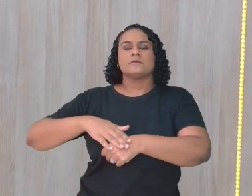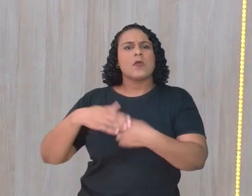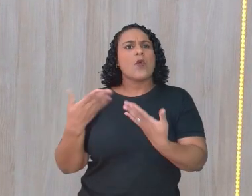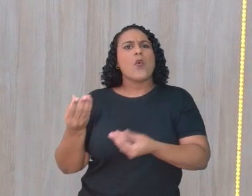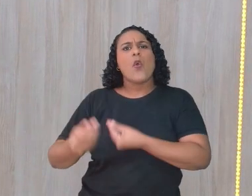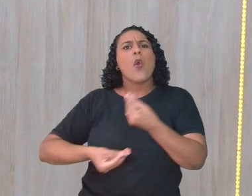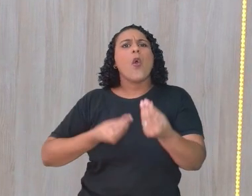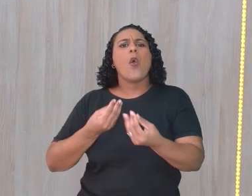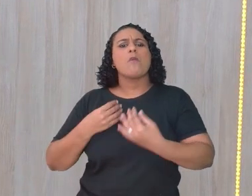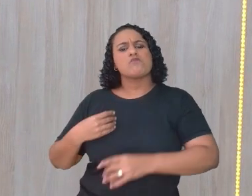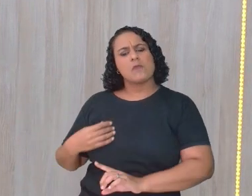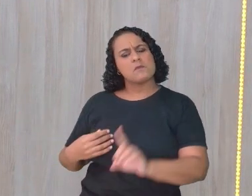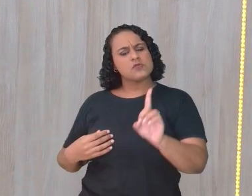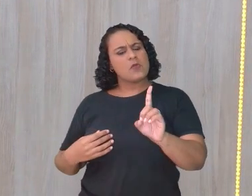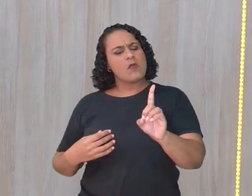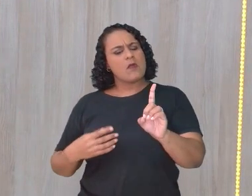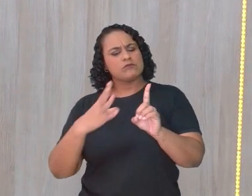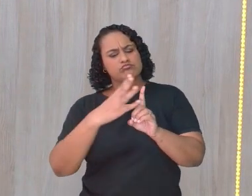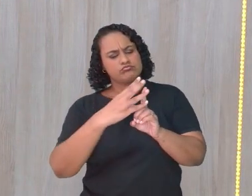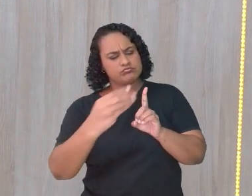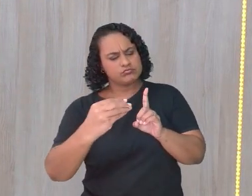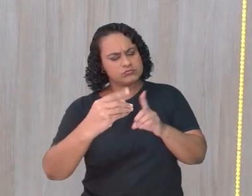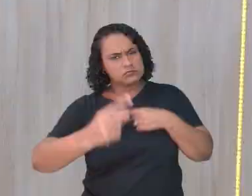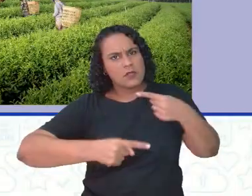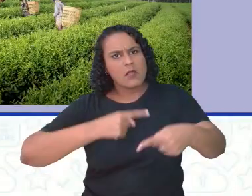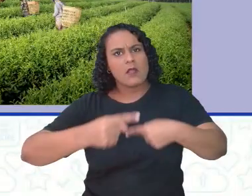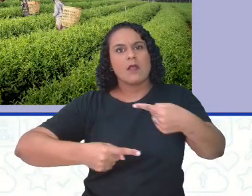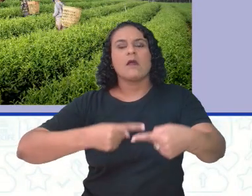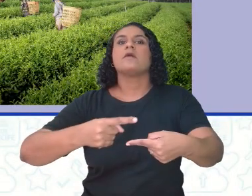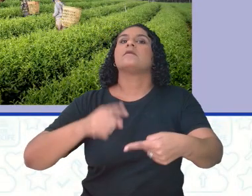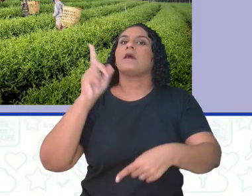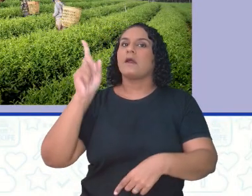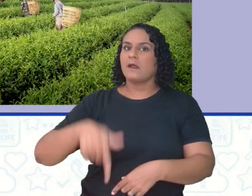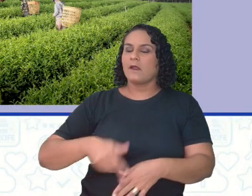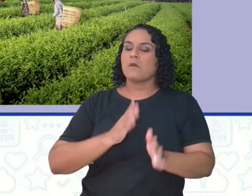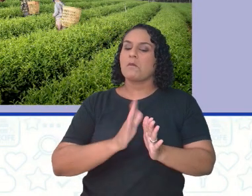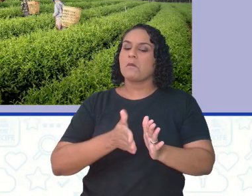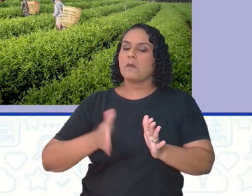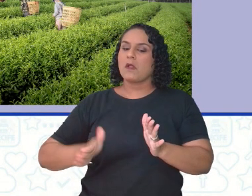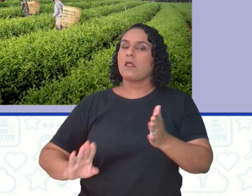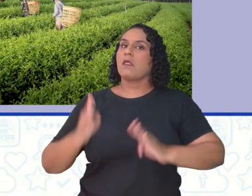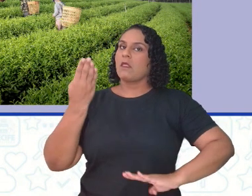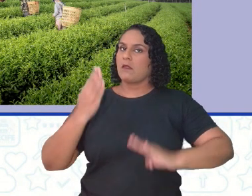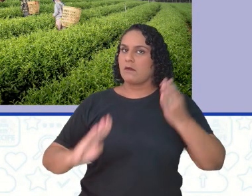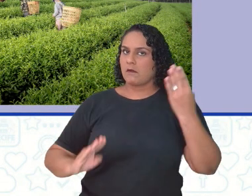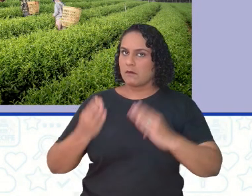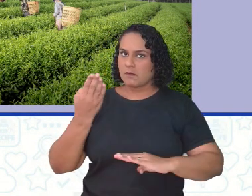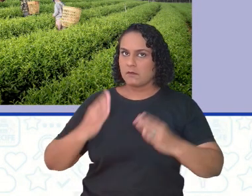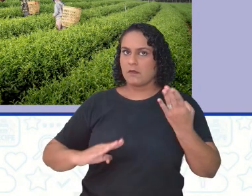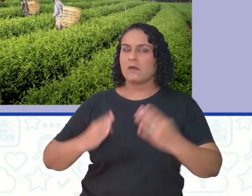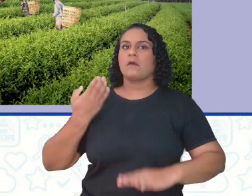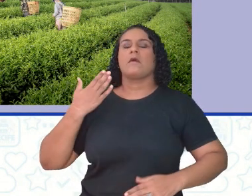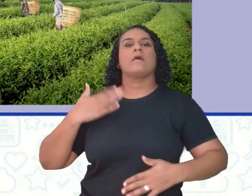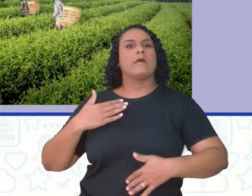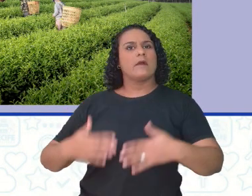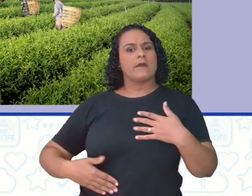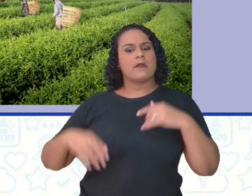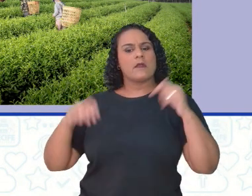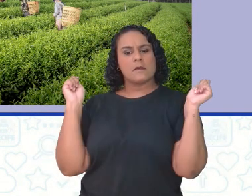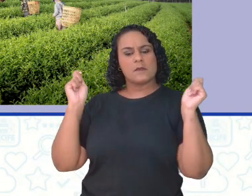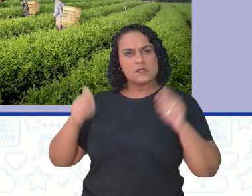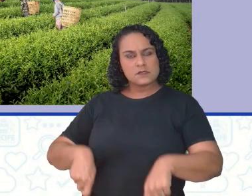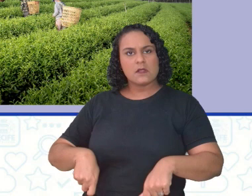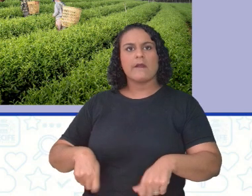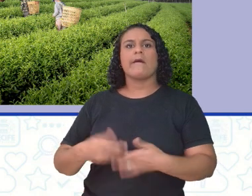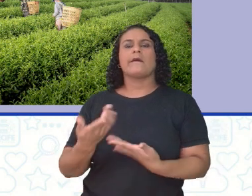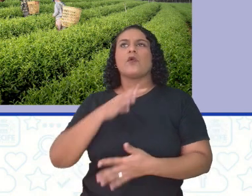é realmente a reprodução, não é? A reprodução ele é um processo biológico, se refere à capacidade que os seres